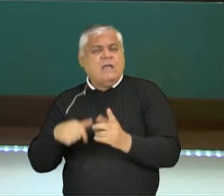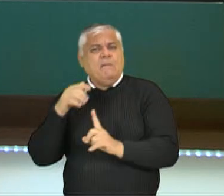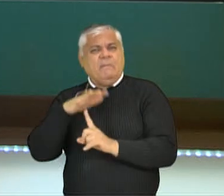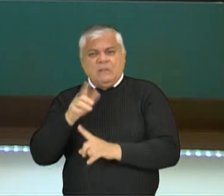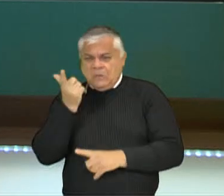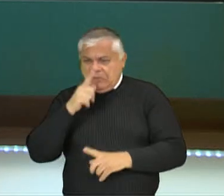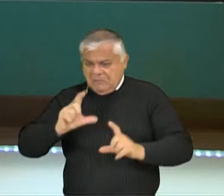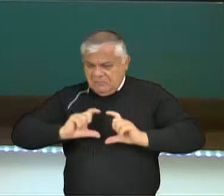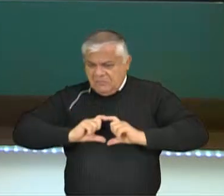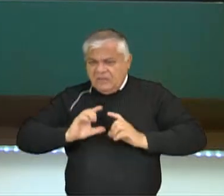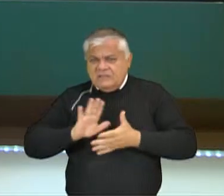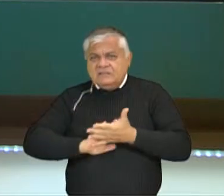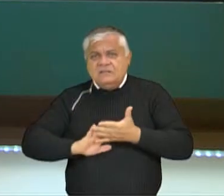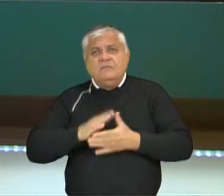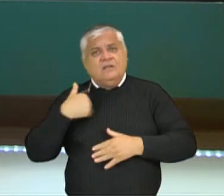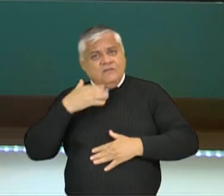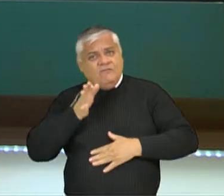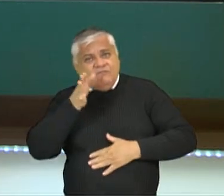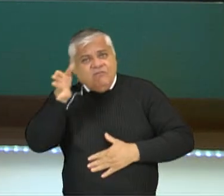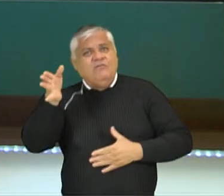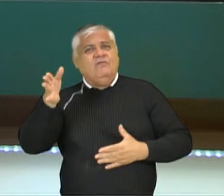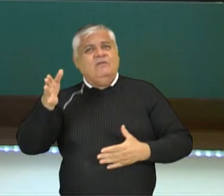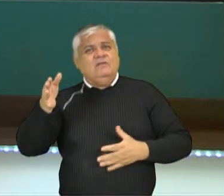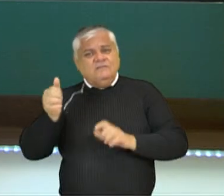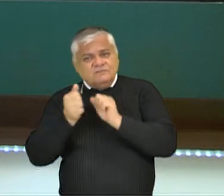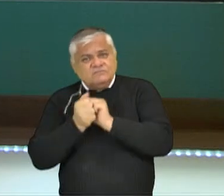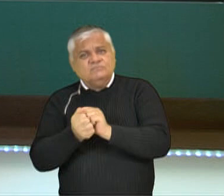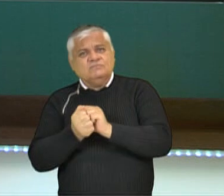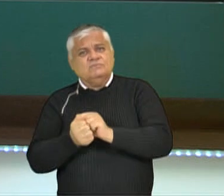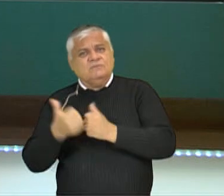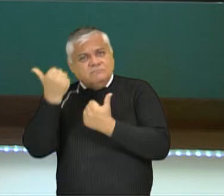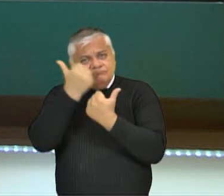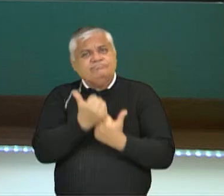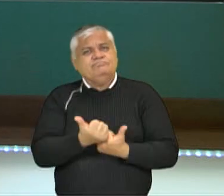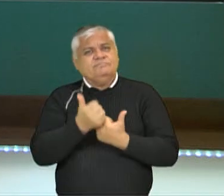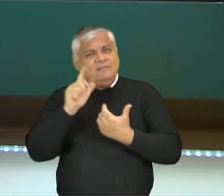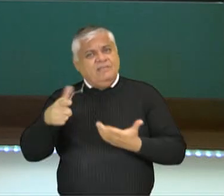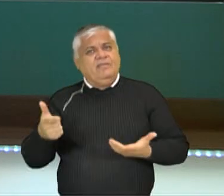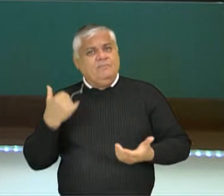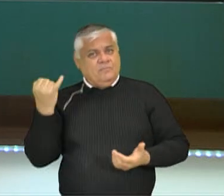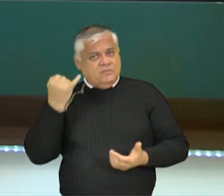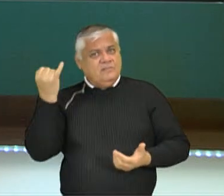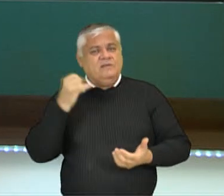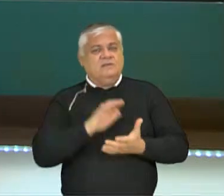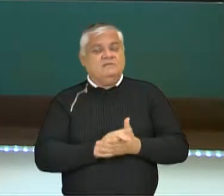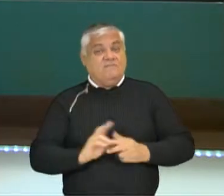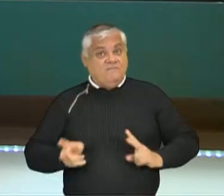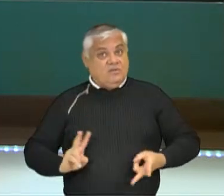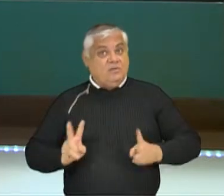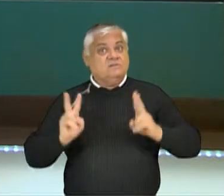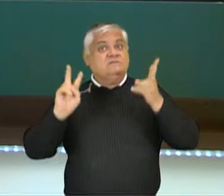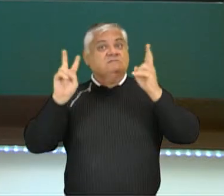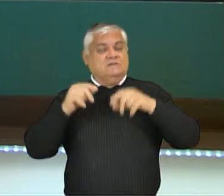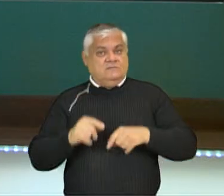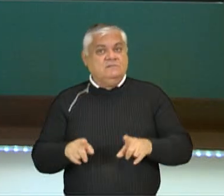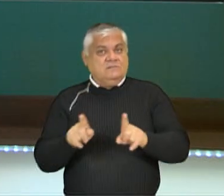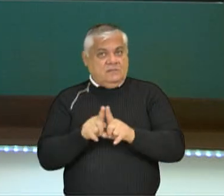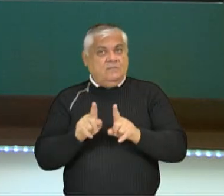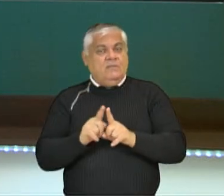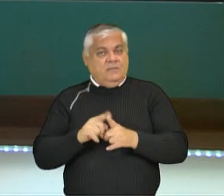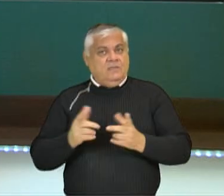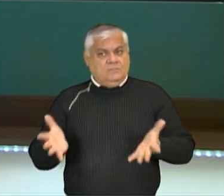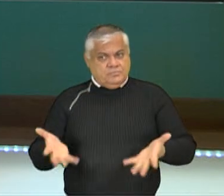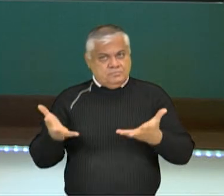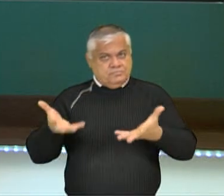nenhuma medalha? Mas ele foi, ele representou, ele te representou. Tá? Isso é muito importante, essa valorização e também o